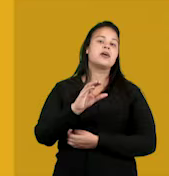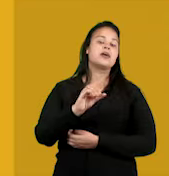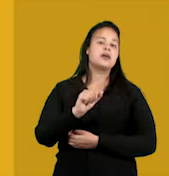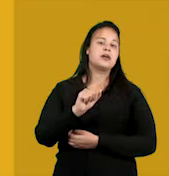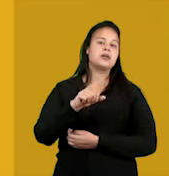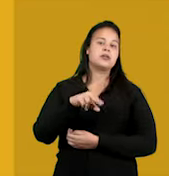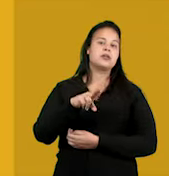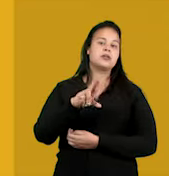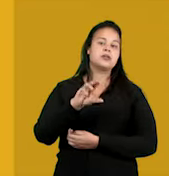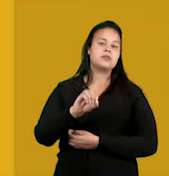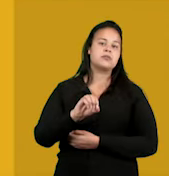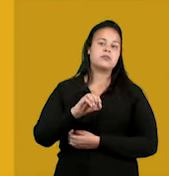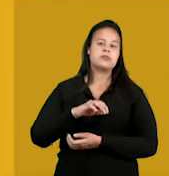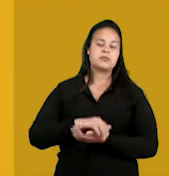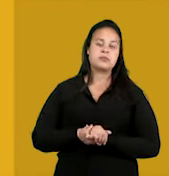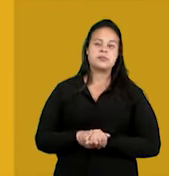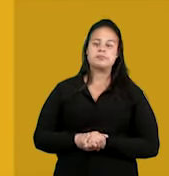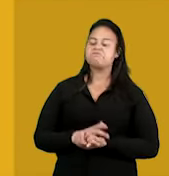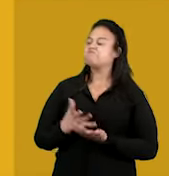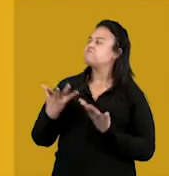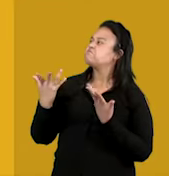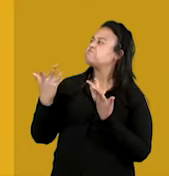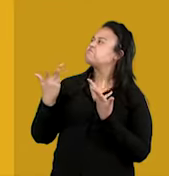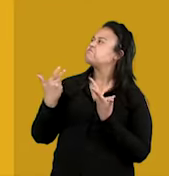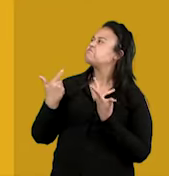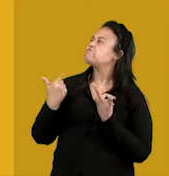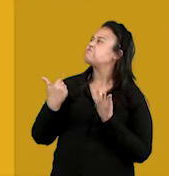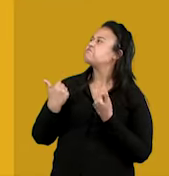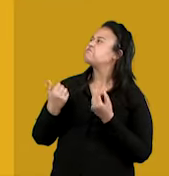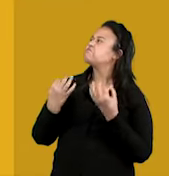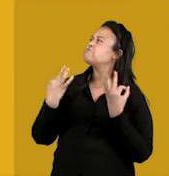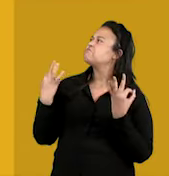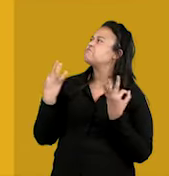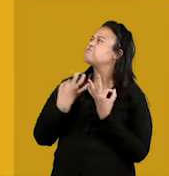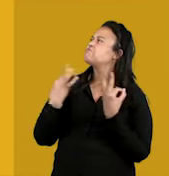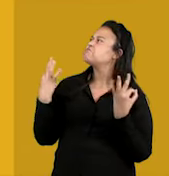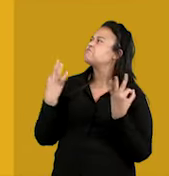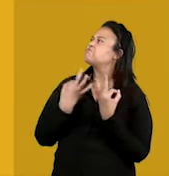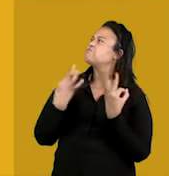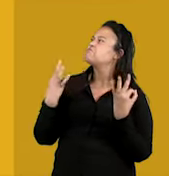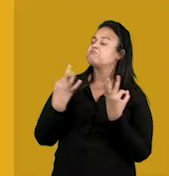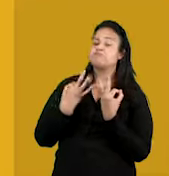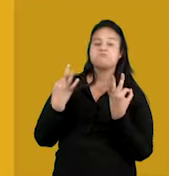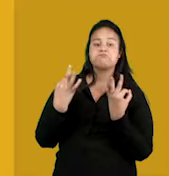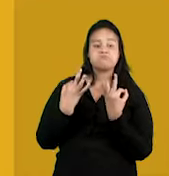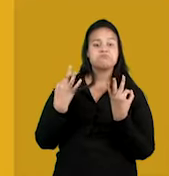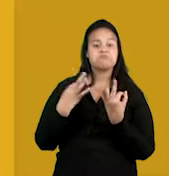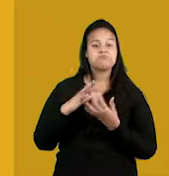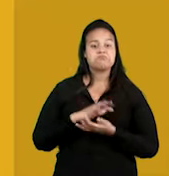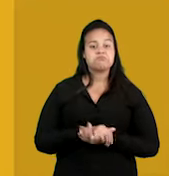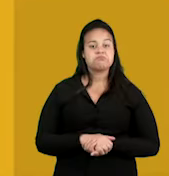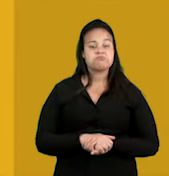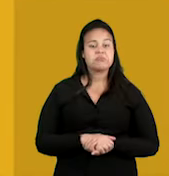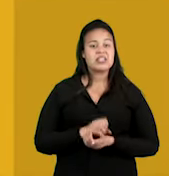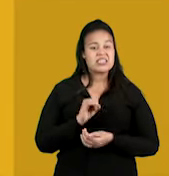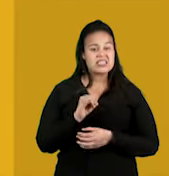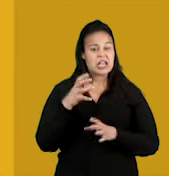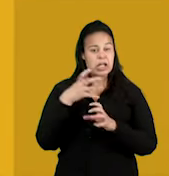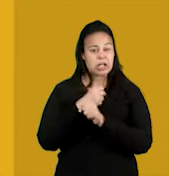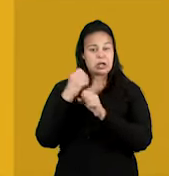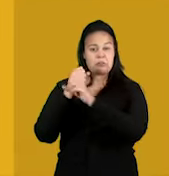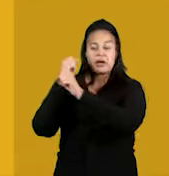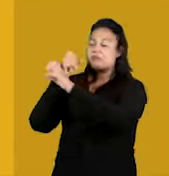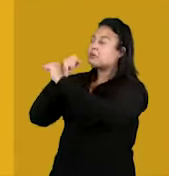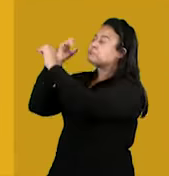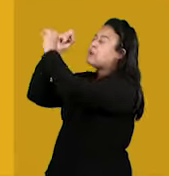desse dodecágono, maravilhoso, né? Se eu tivesse que calcular a